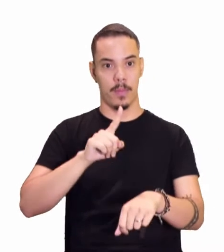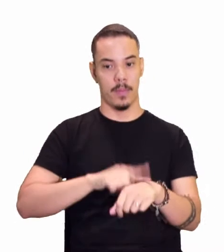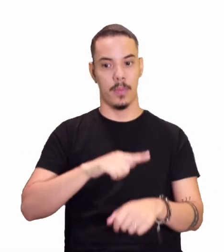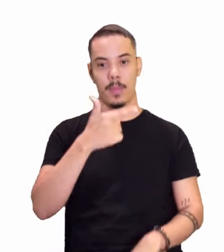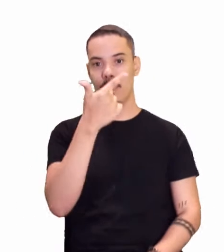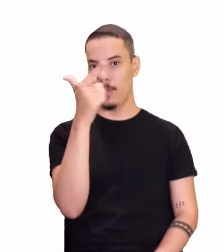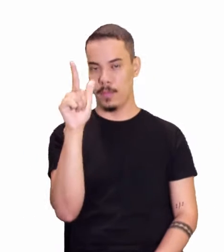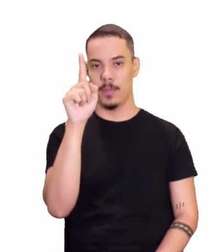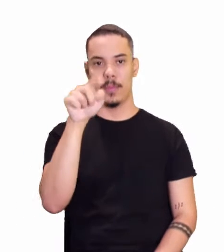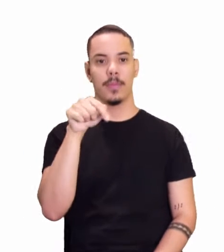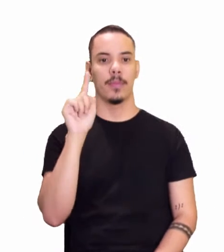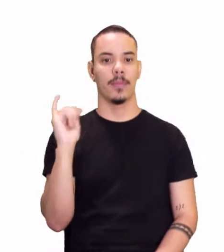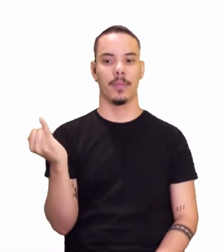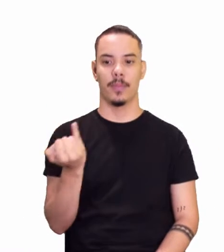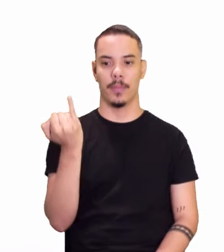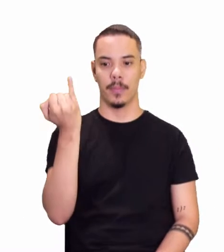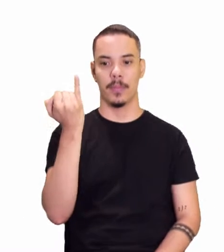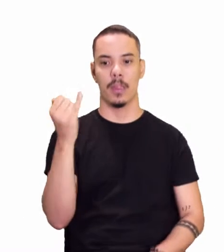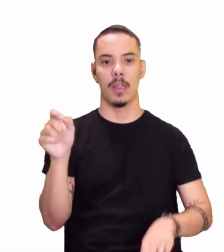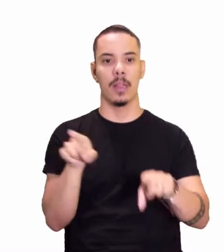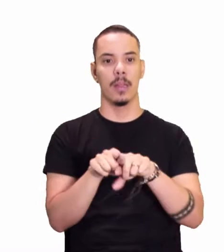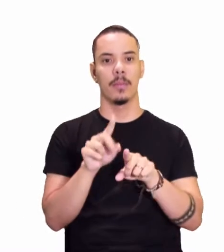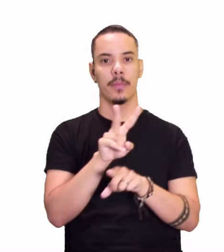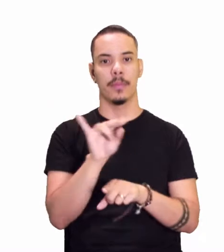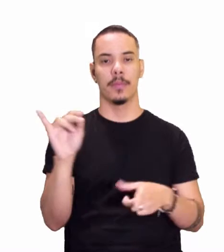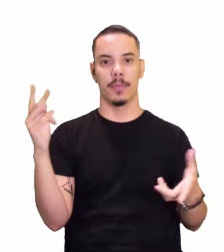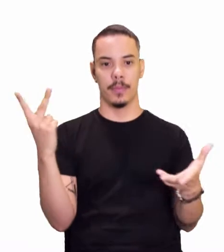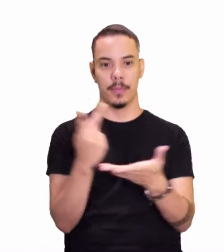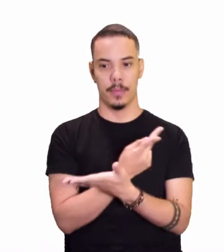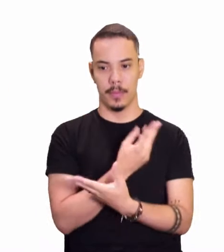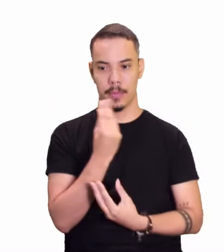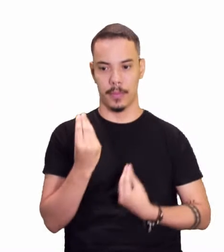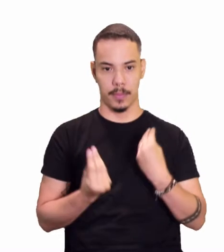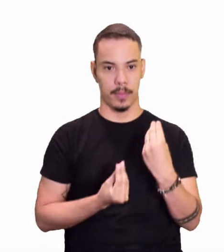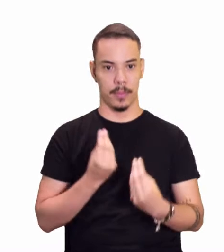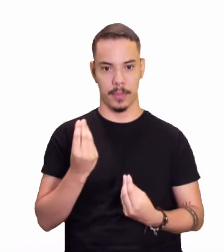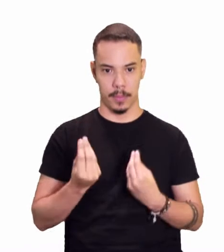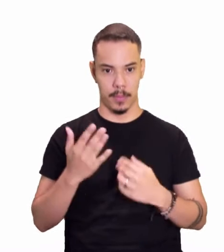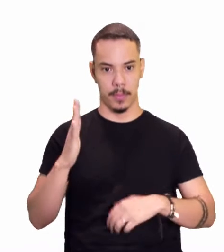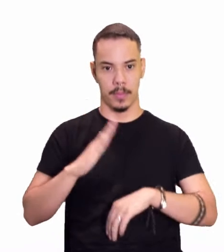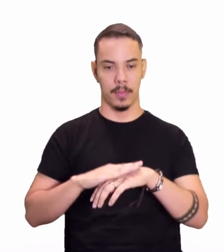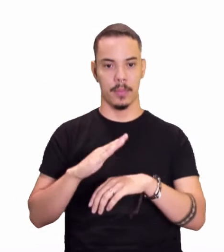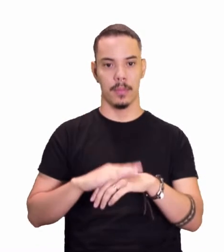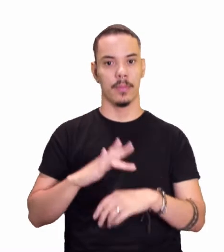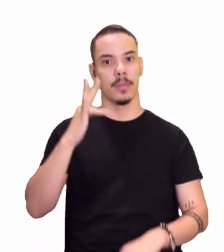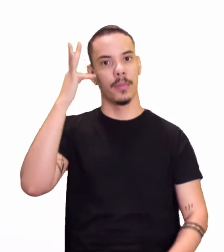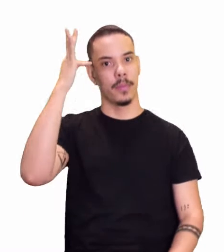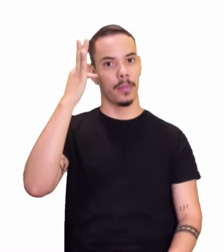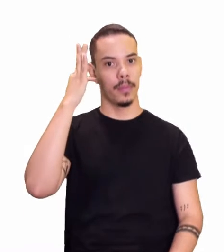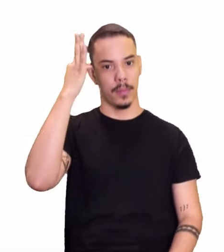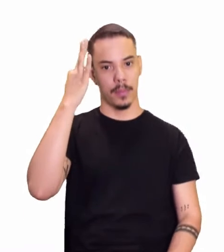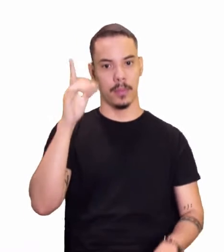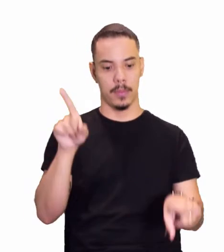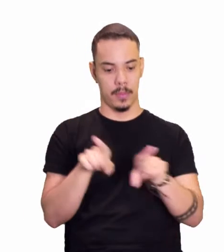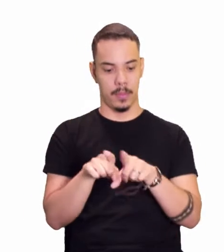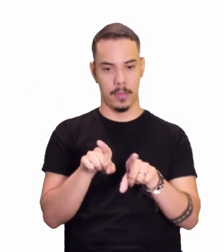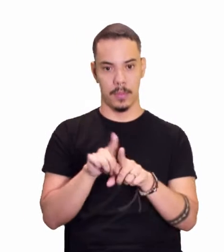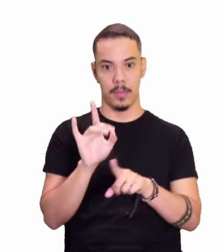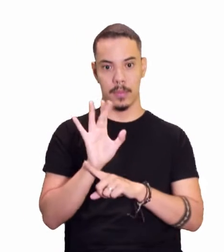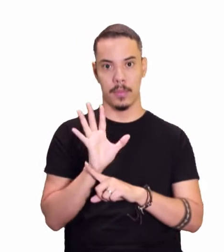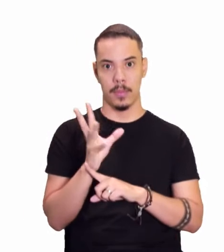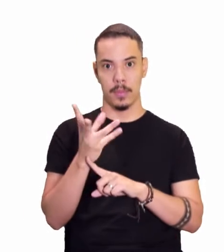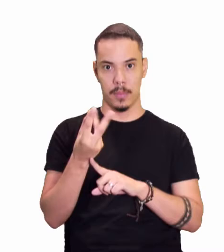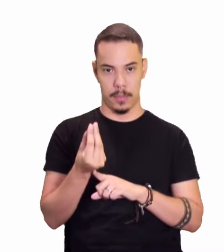outro, importante. E ela vai acontecer, olha só, na parte filosófica e também na parte